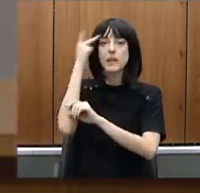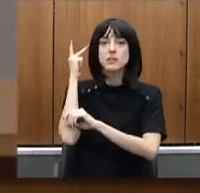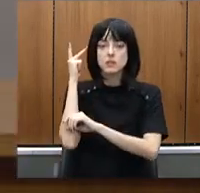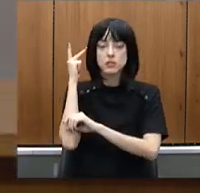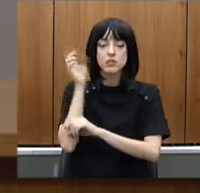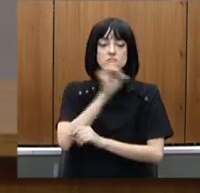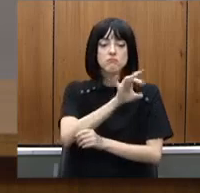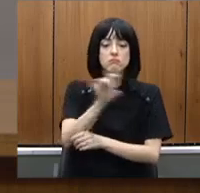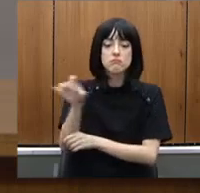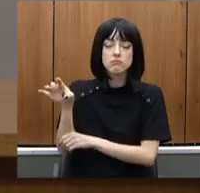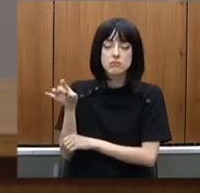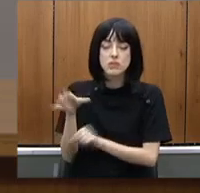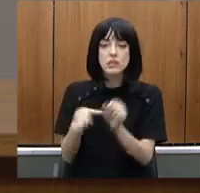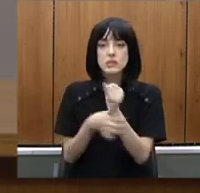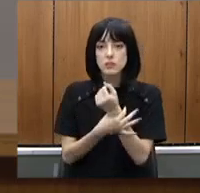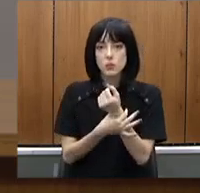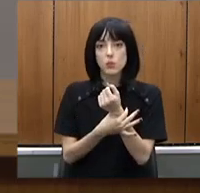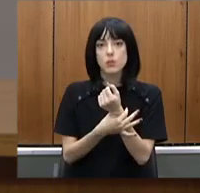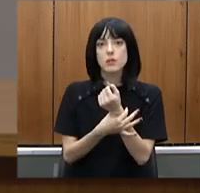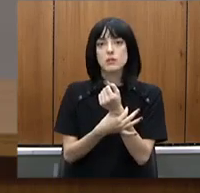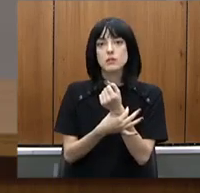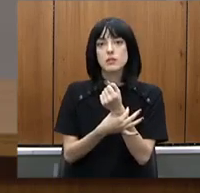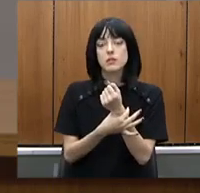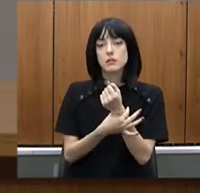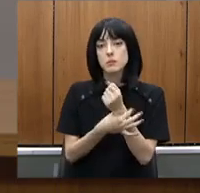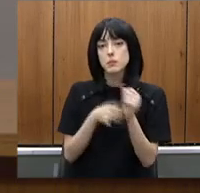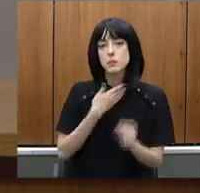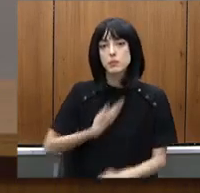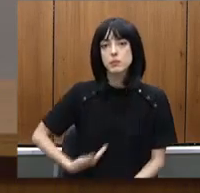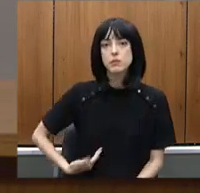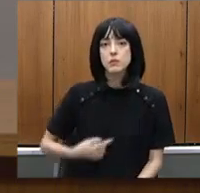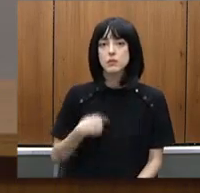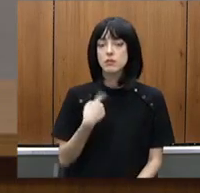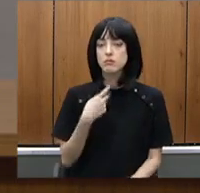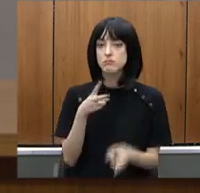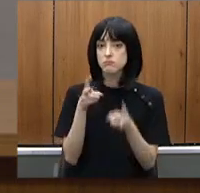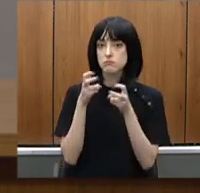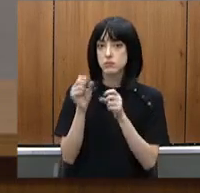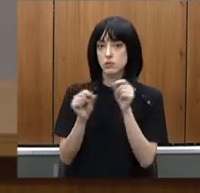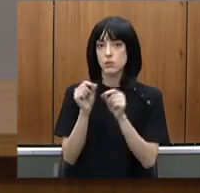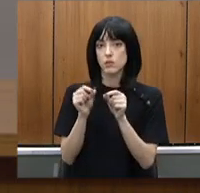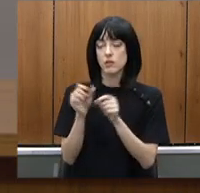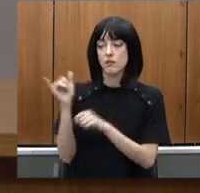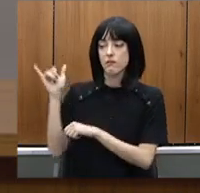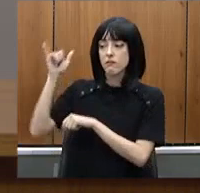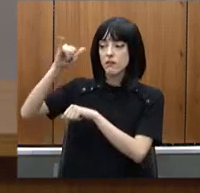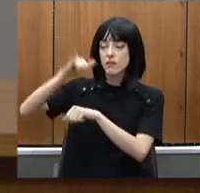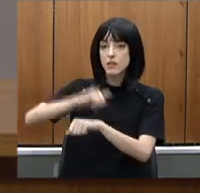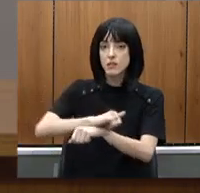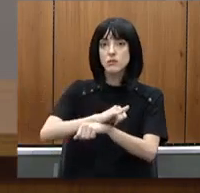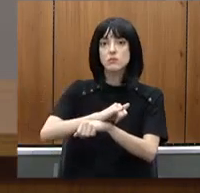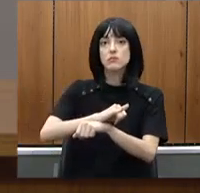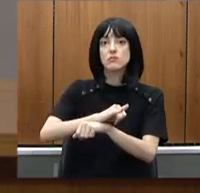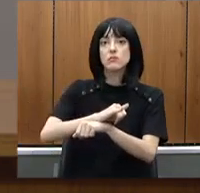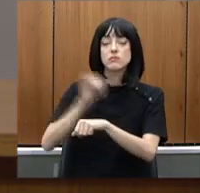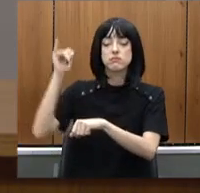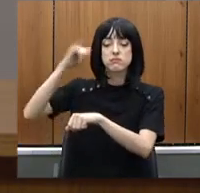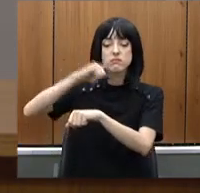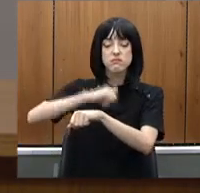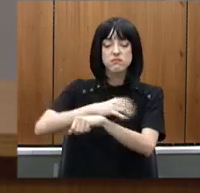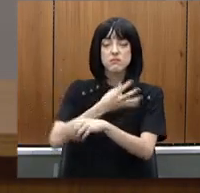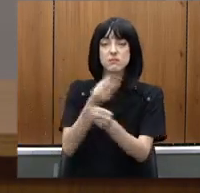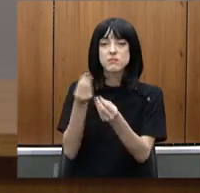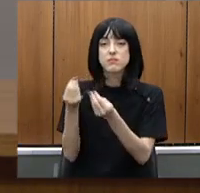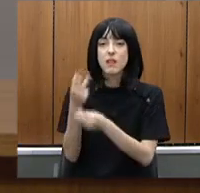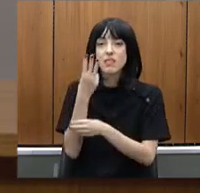delas nós tínhamos tido três mil discíduos de aviões no Triângulo Mineiro com drogas